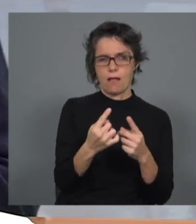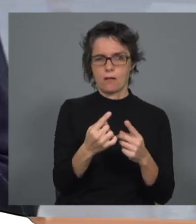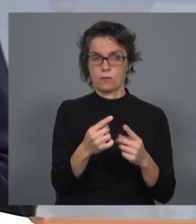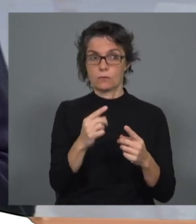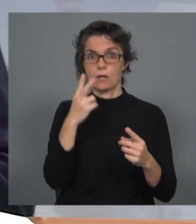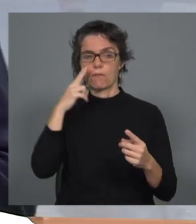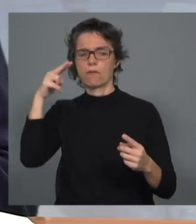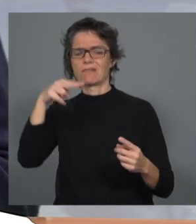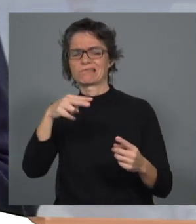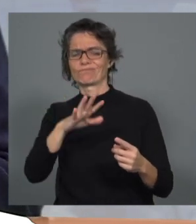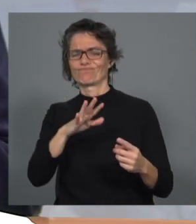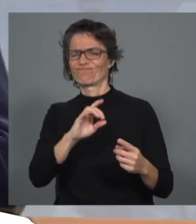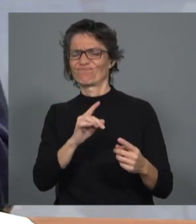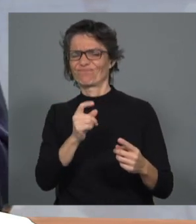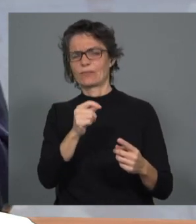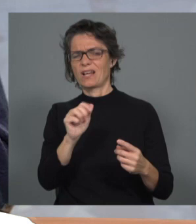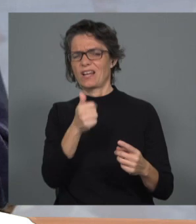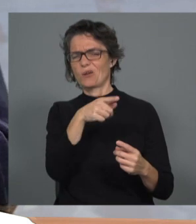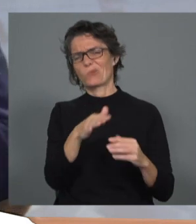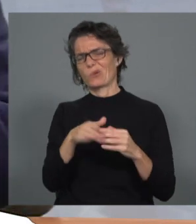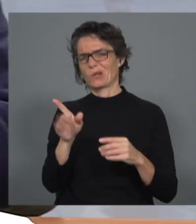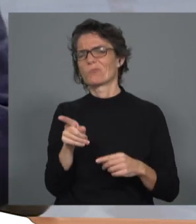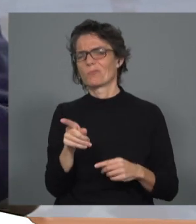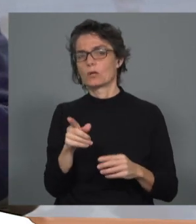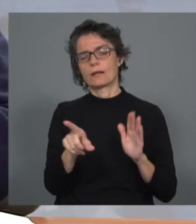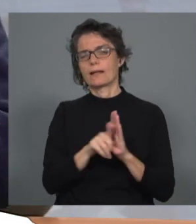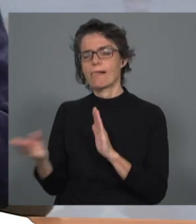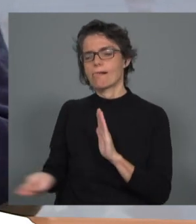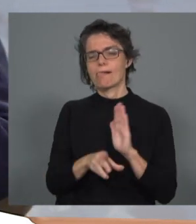estrangeiros, em alguns casos,